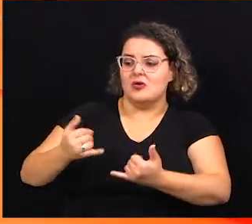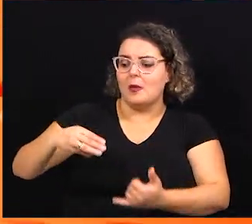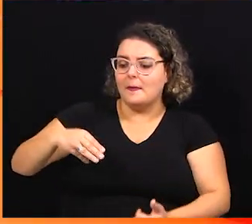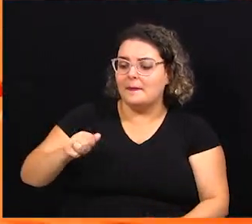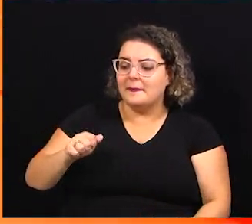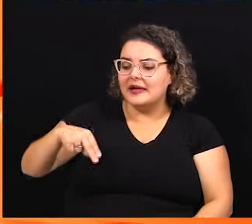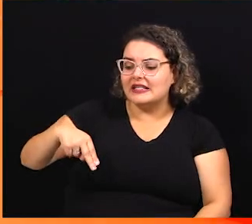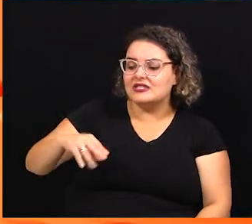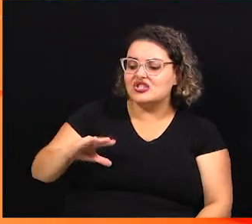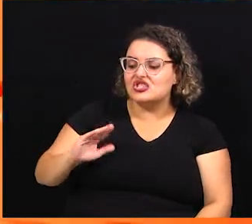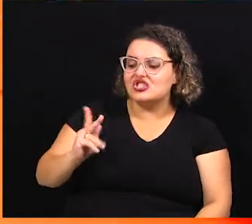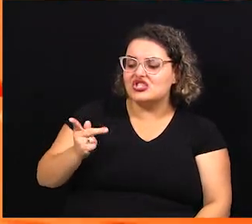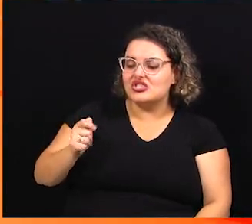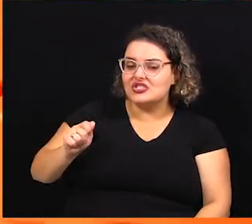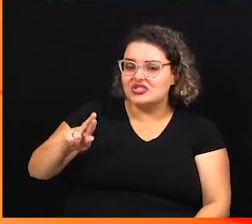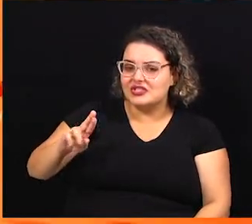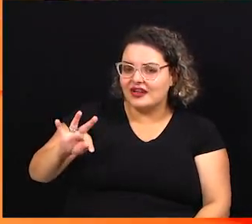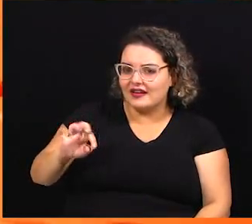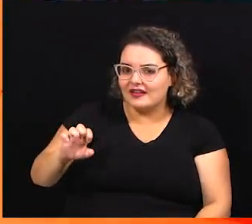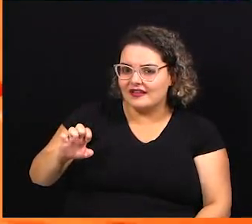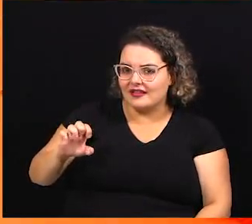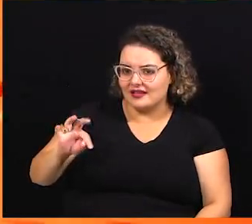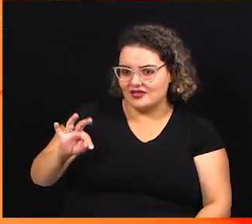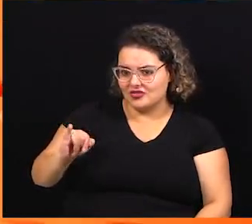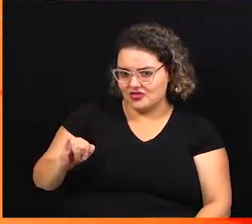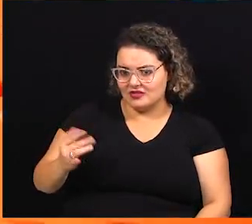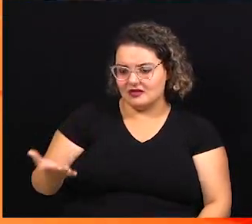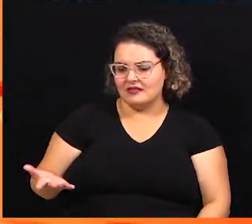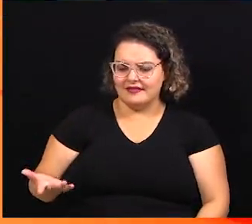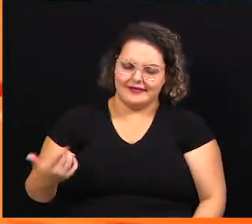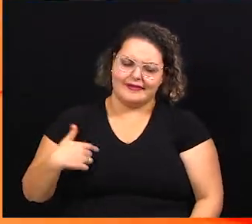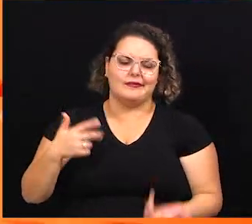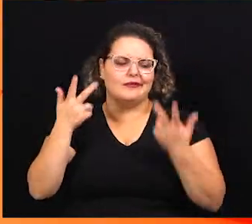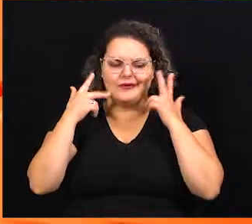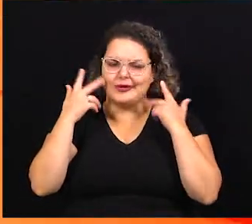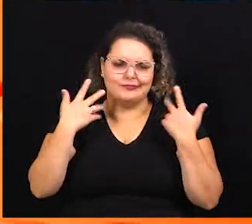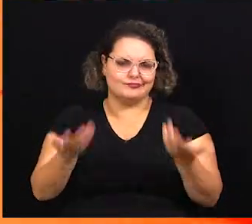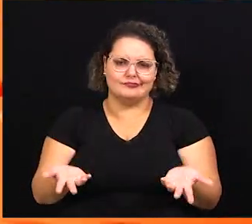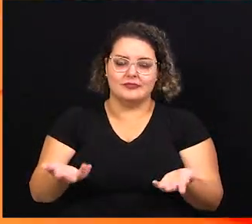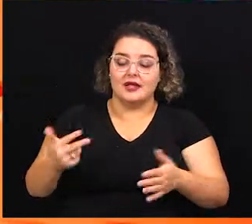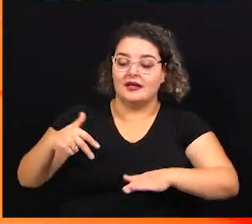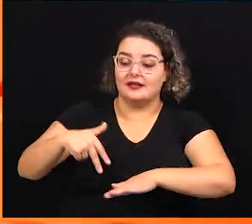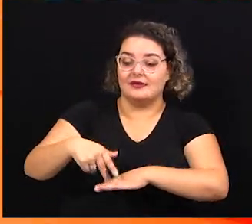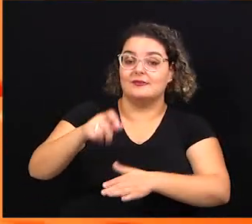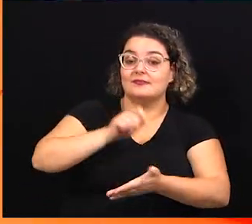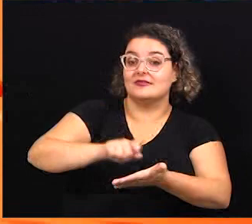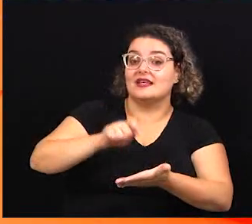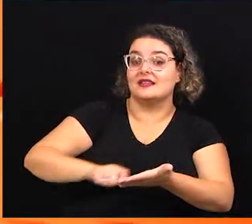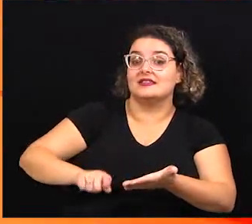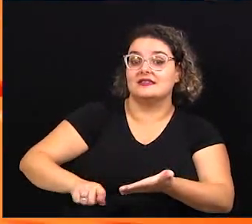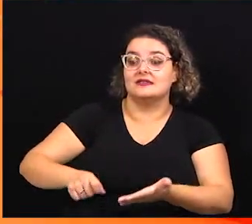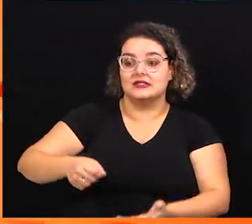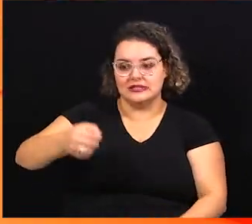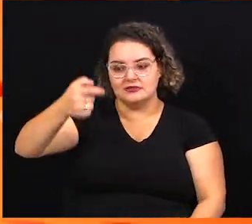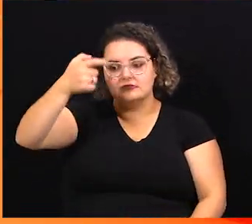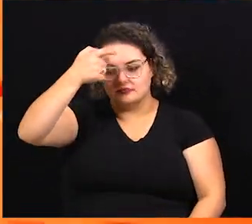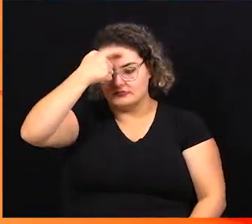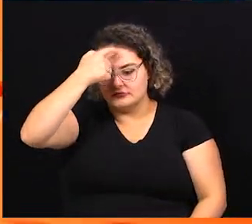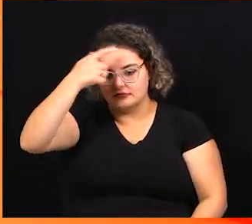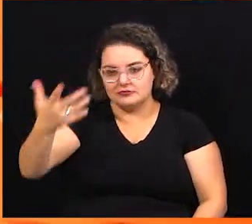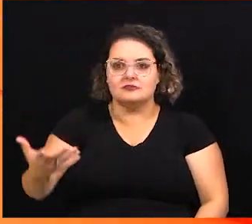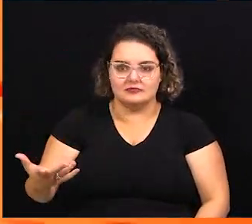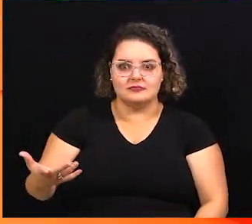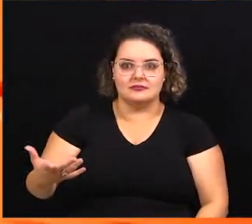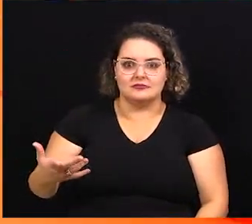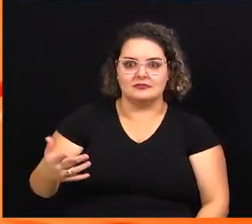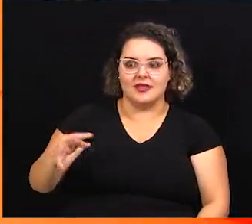como Uncharted e em poesia de Edgar Allan Poe. É muito clichê, porque como a protagonista é uma escritora, ela é muito consciente, chega a quase a